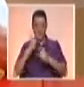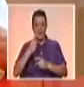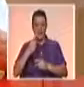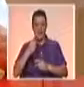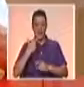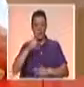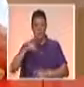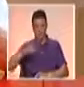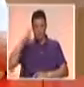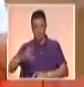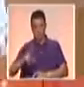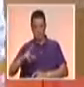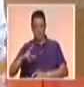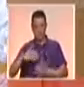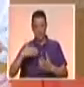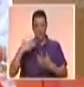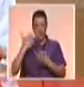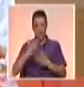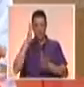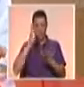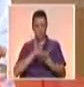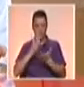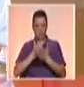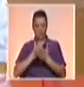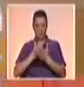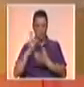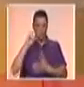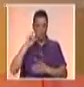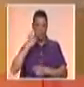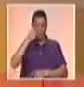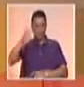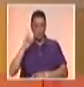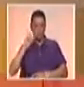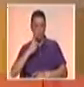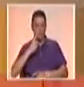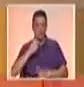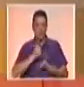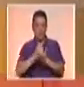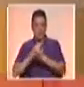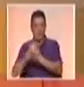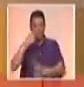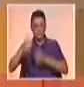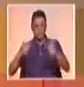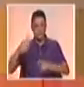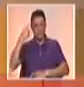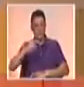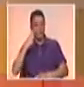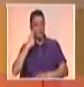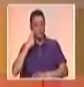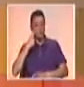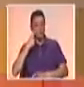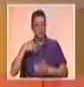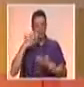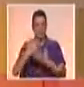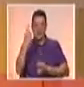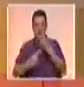portuguesa realmente e que vai ajudar não só o cidadão surdo, mas ajudar até as próprias pessoas. Ficam mais ricas, têm conhecimentos. Há